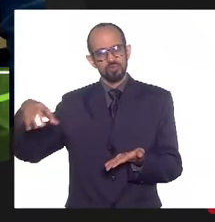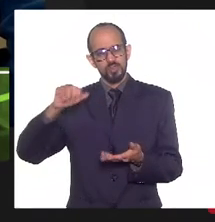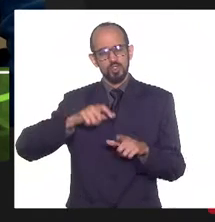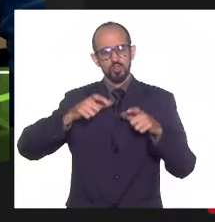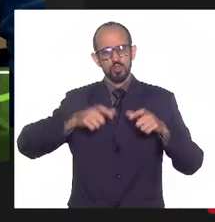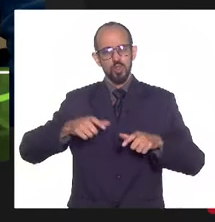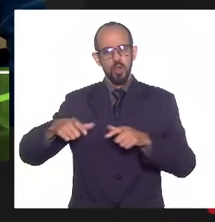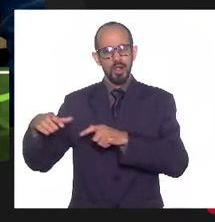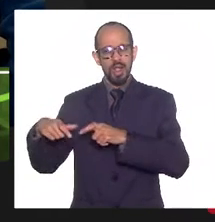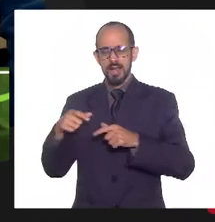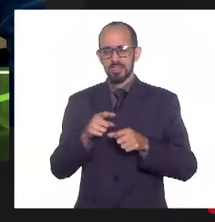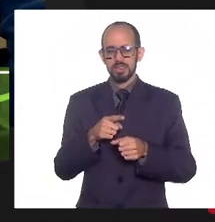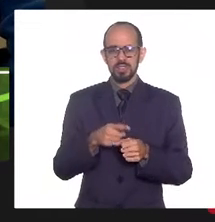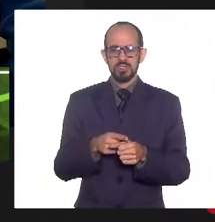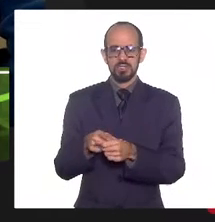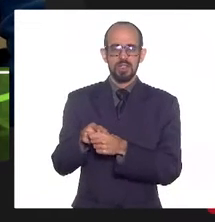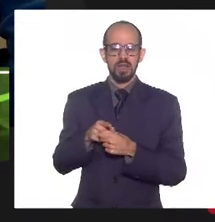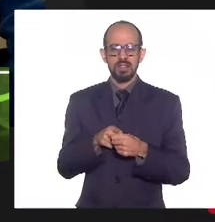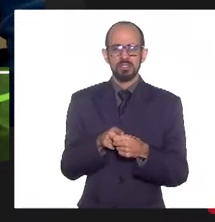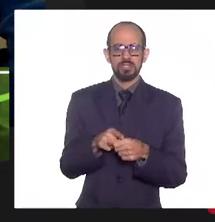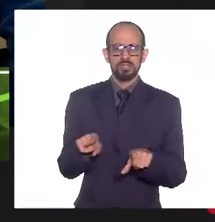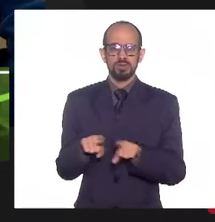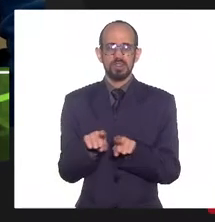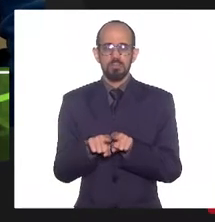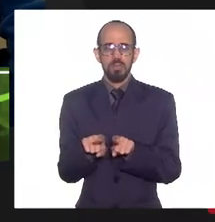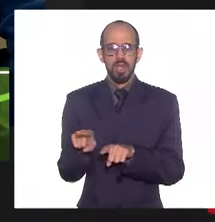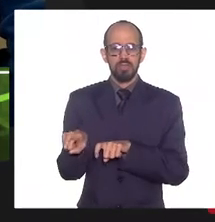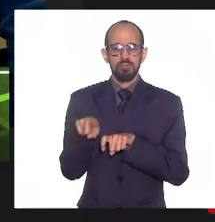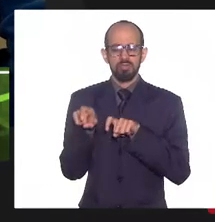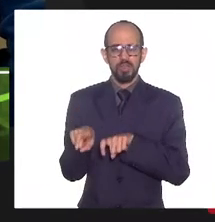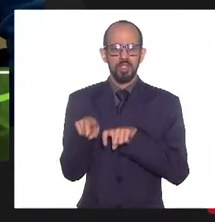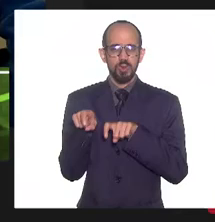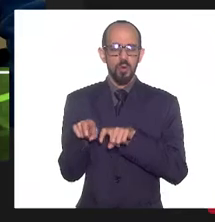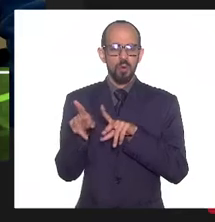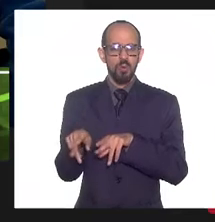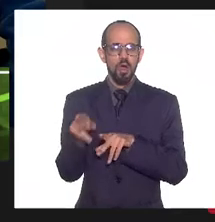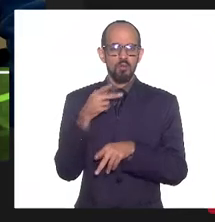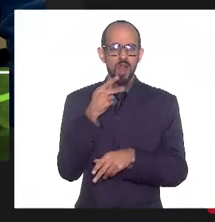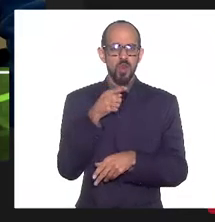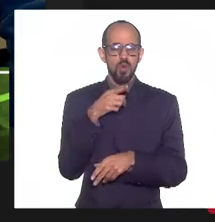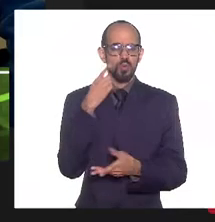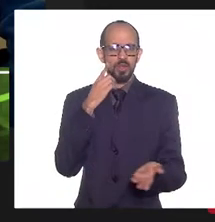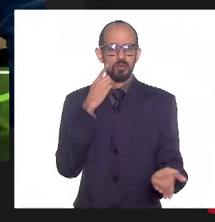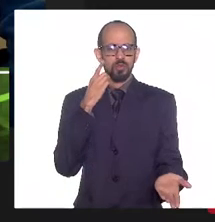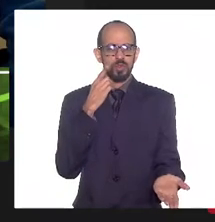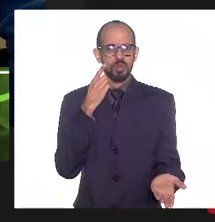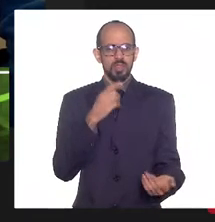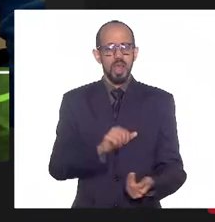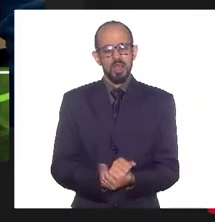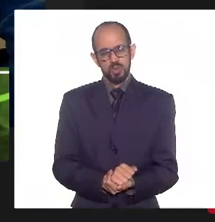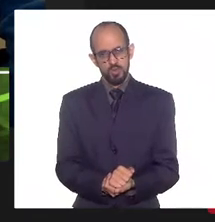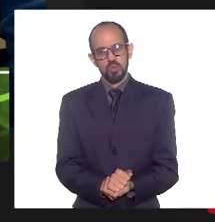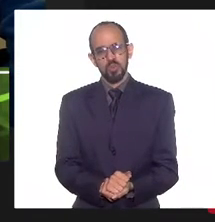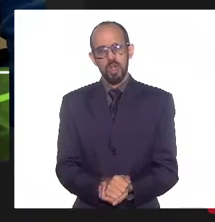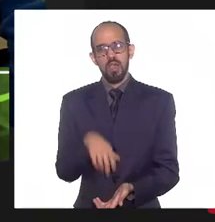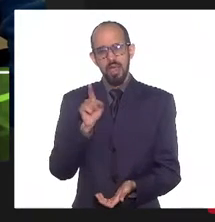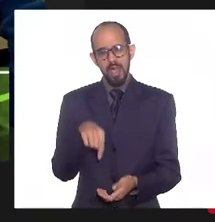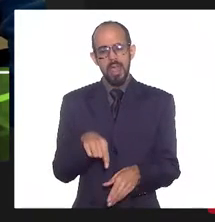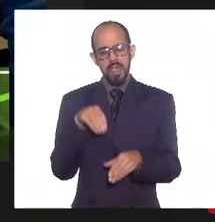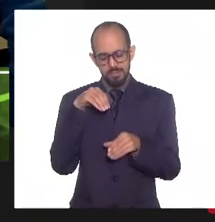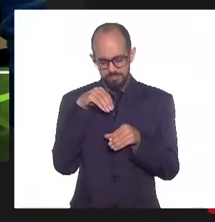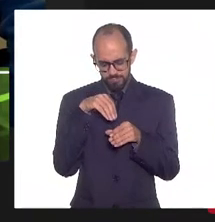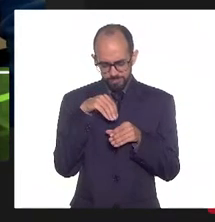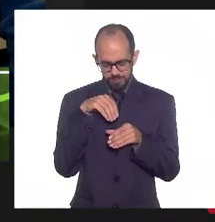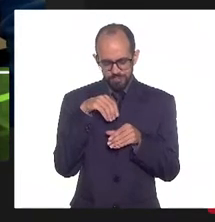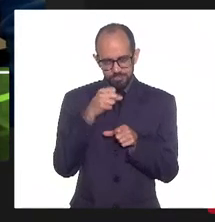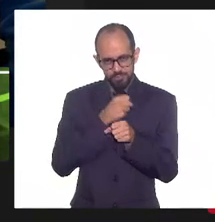cidades os territórios do interior como mencionou o nosso deputado são plantas de